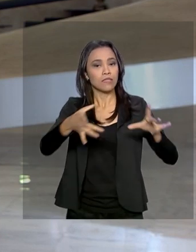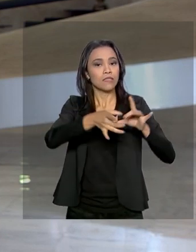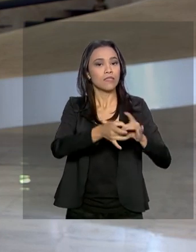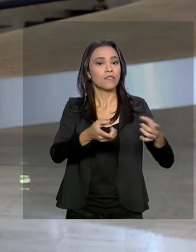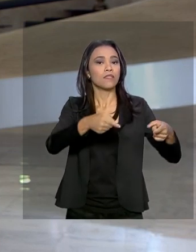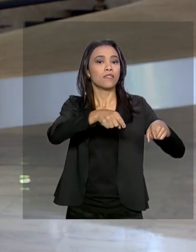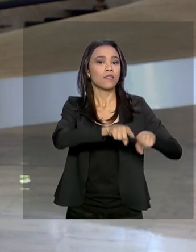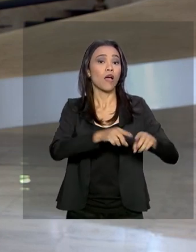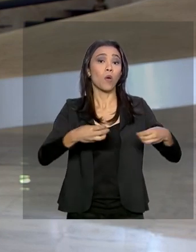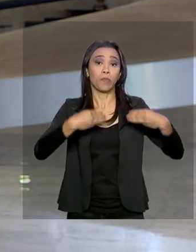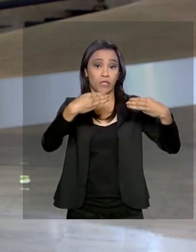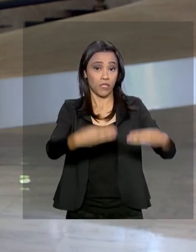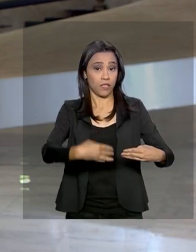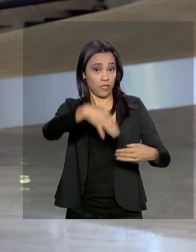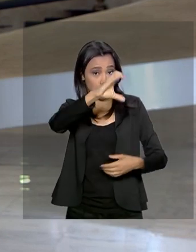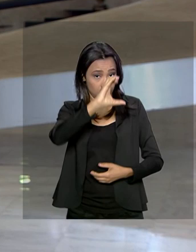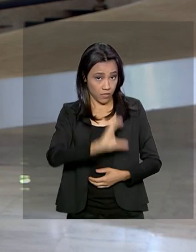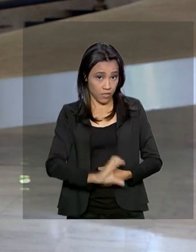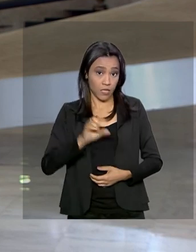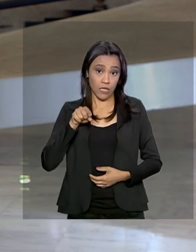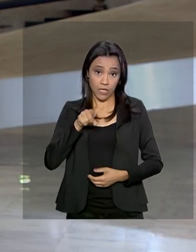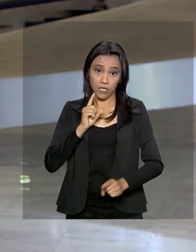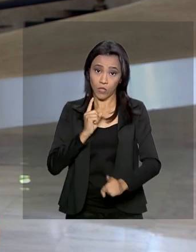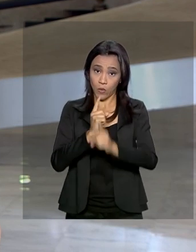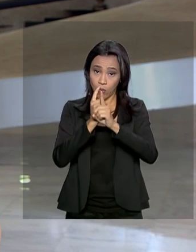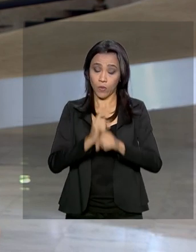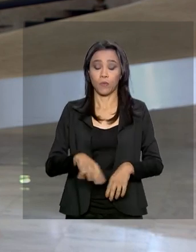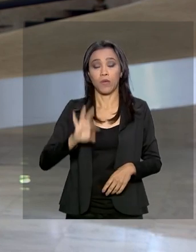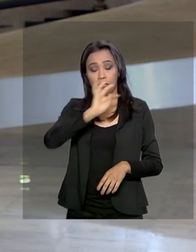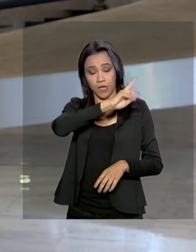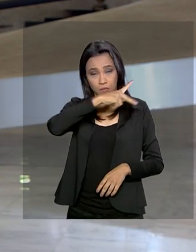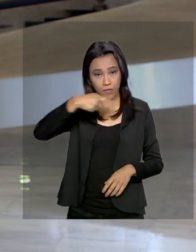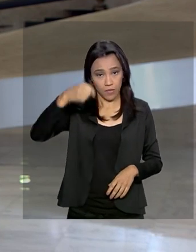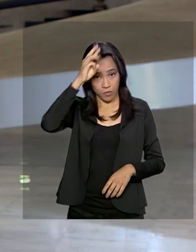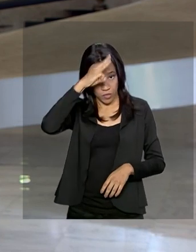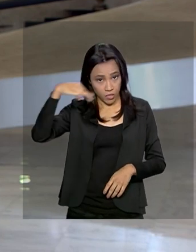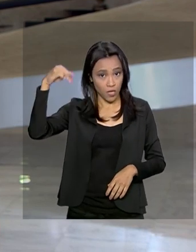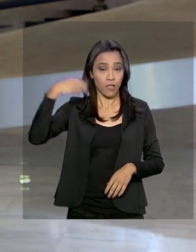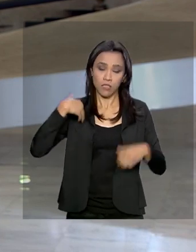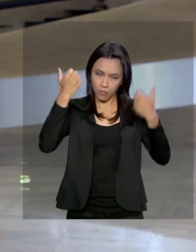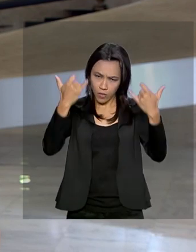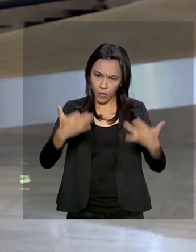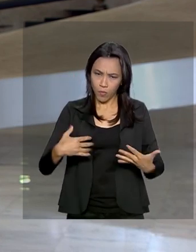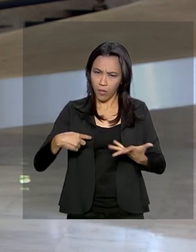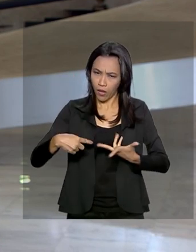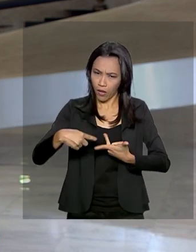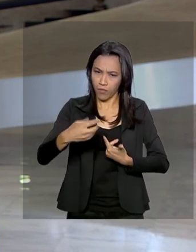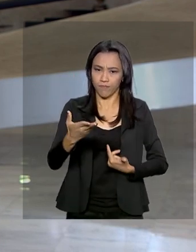Cidadania. No evento, ela disse, ela falou sobre as iniciativas divulgadas.